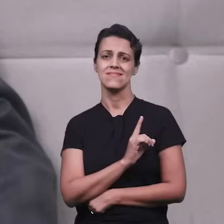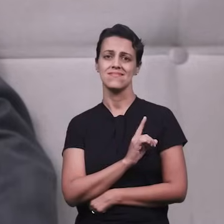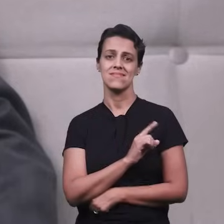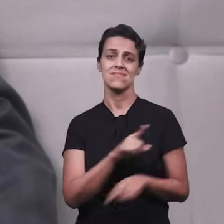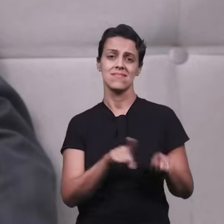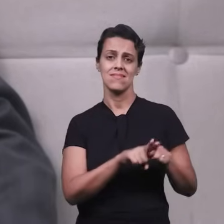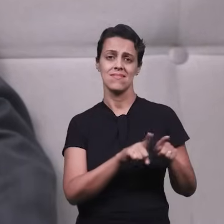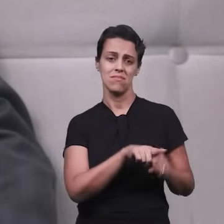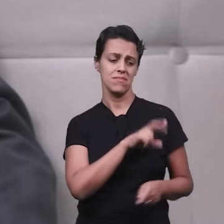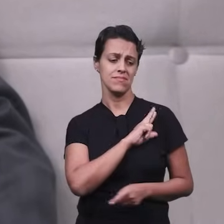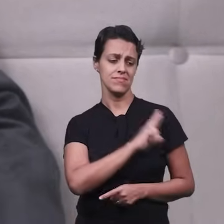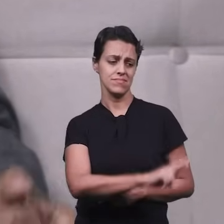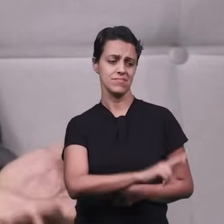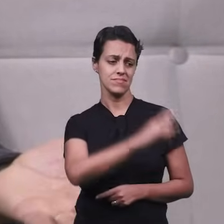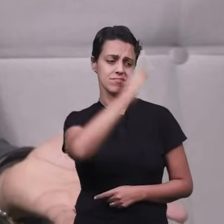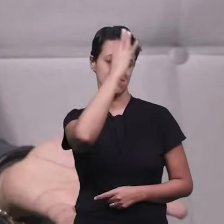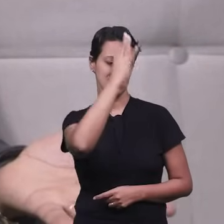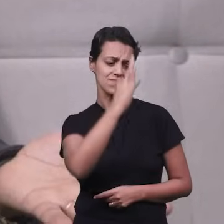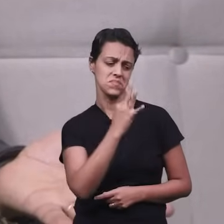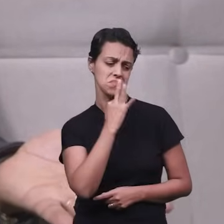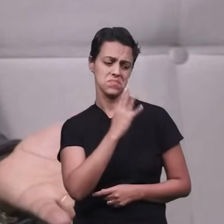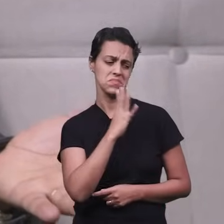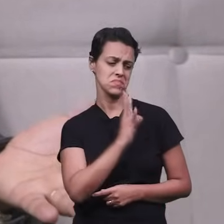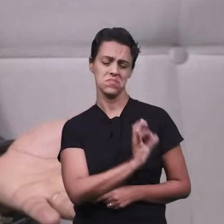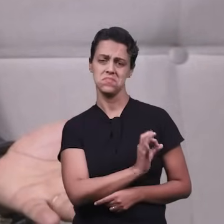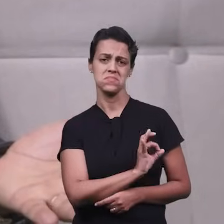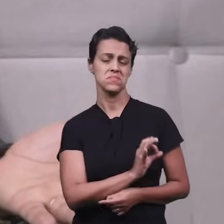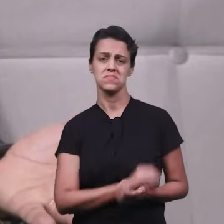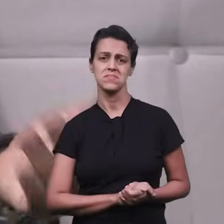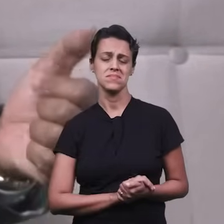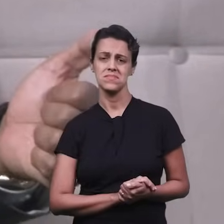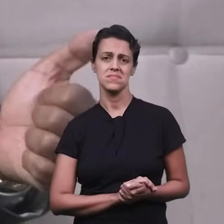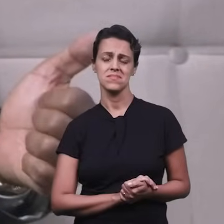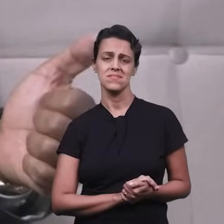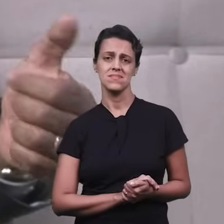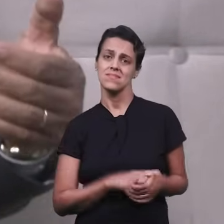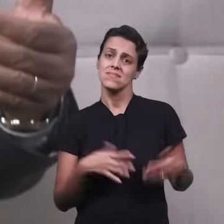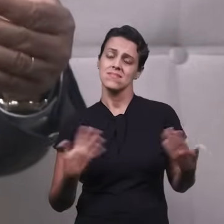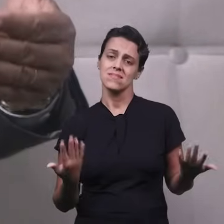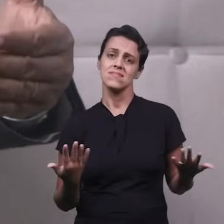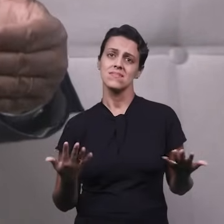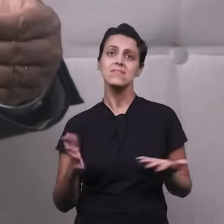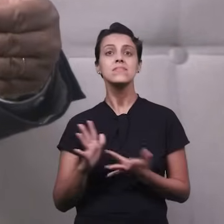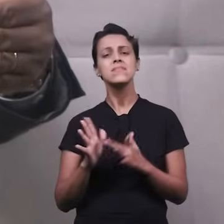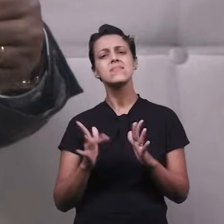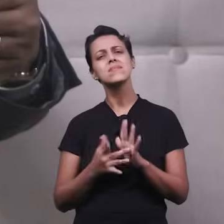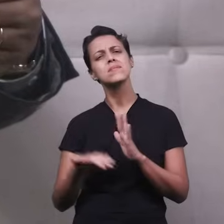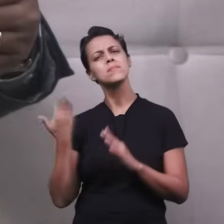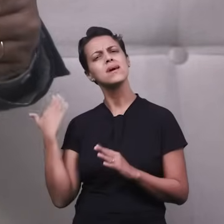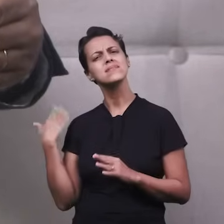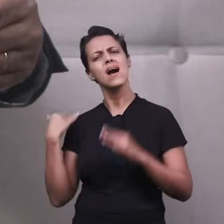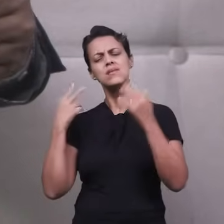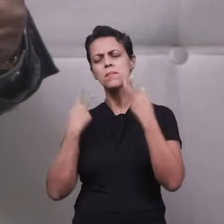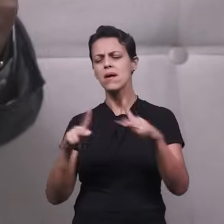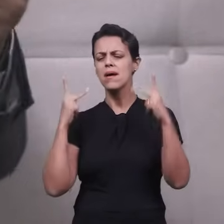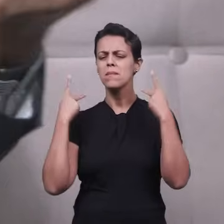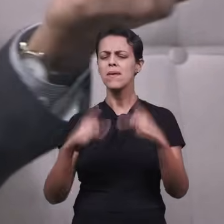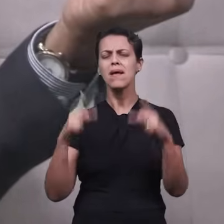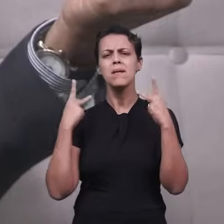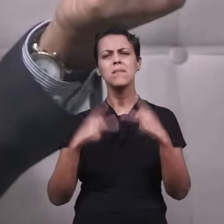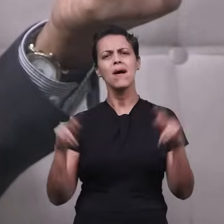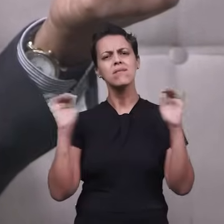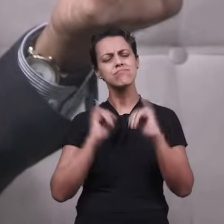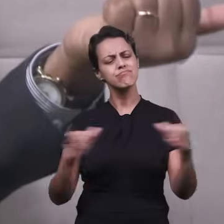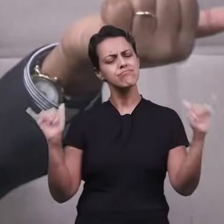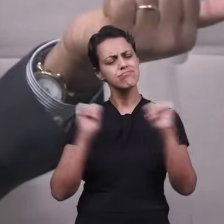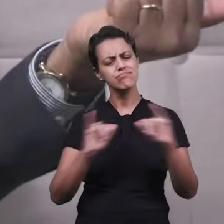conhecer, até às vezes não entende o que está acontecendo. Então Jesus estava pregando. Ele falava para os discípulos, vós é dado